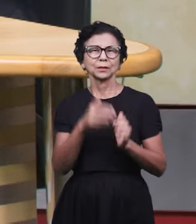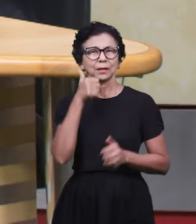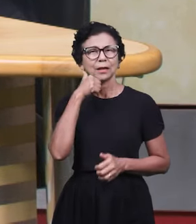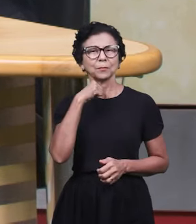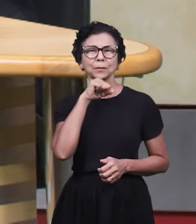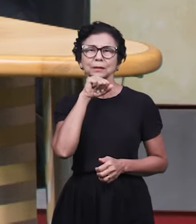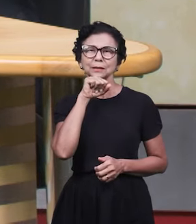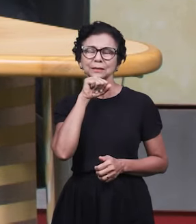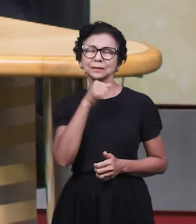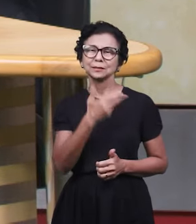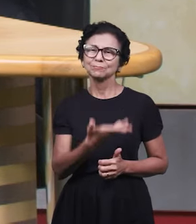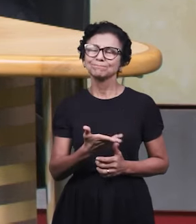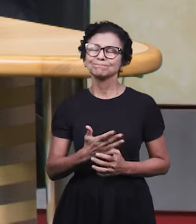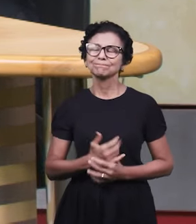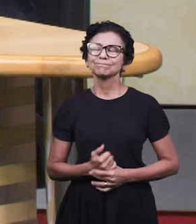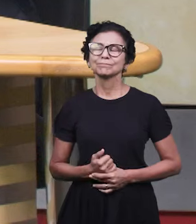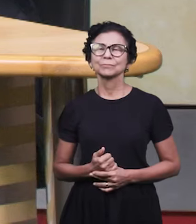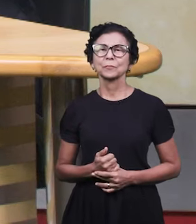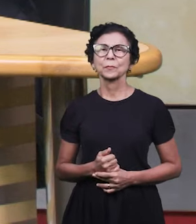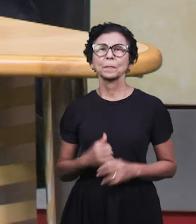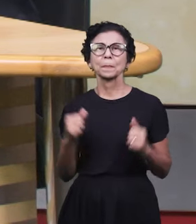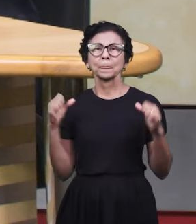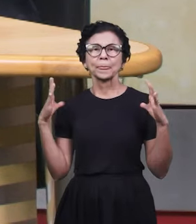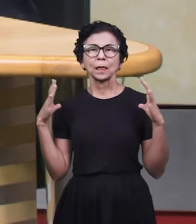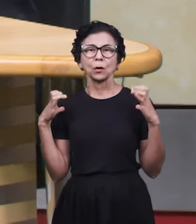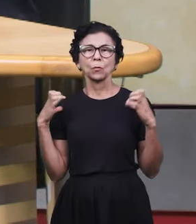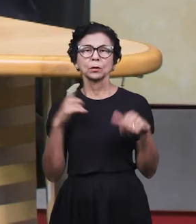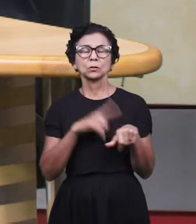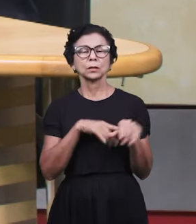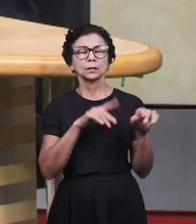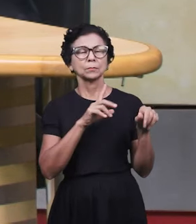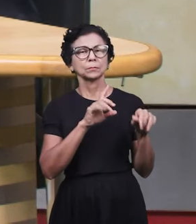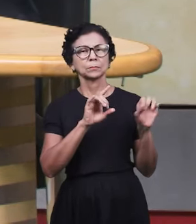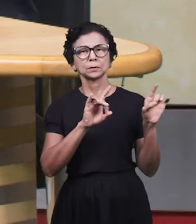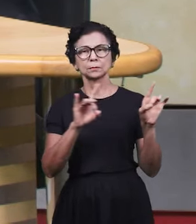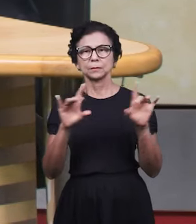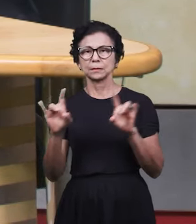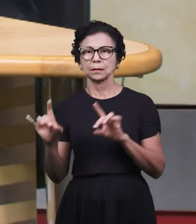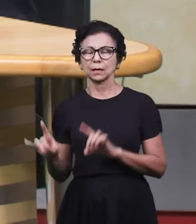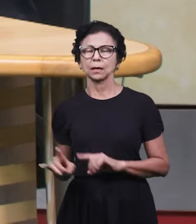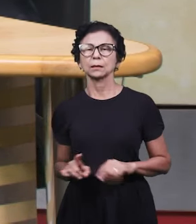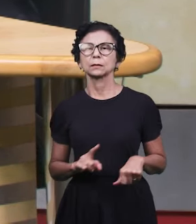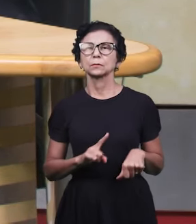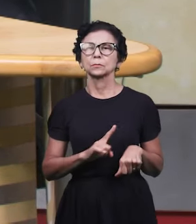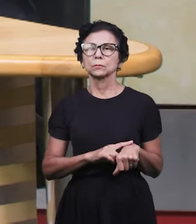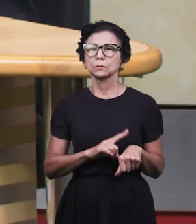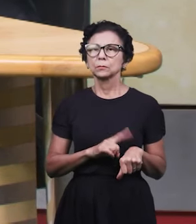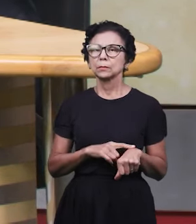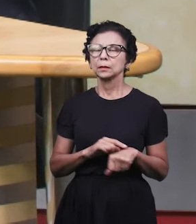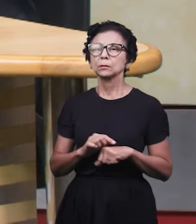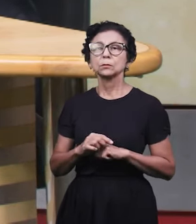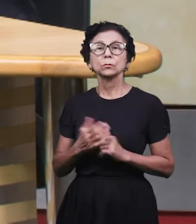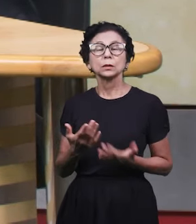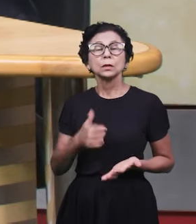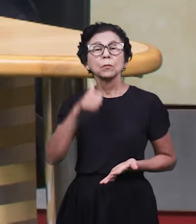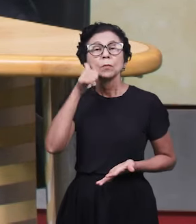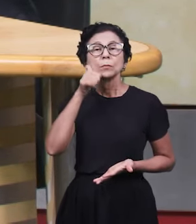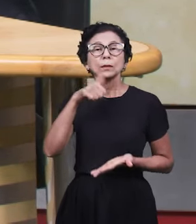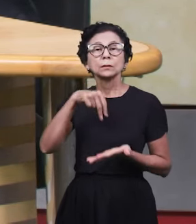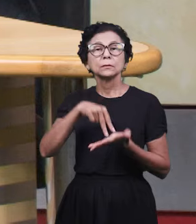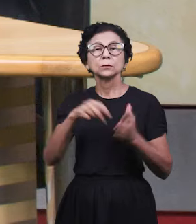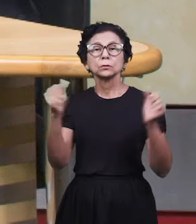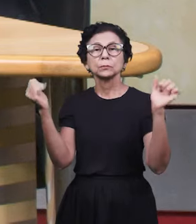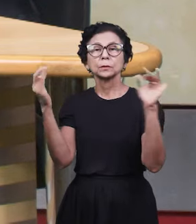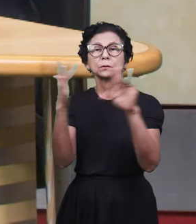tem essa, como falo, em momentos especiais, é um momento de vigília, de comunhão. No momento que a irmã fez uma glorificação ao Senhor,